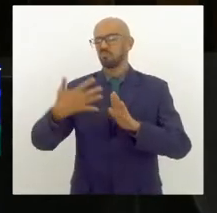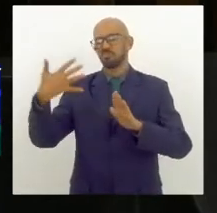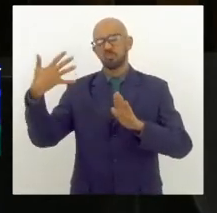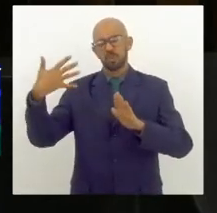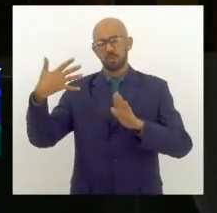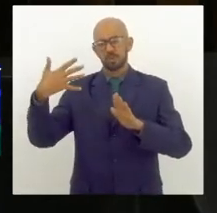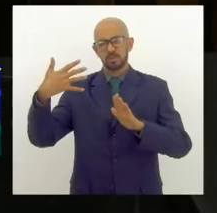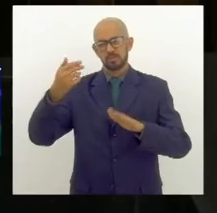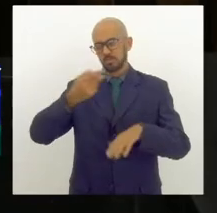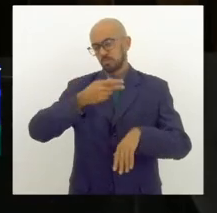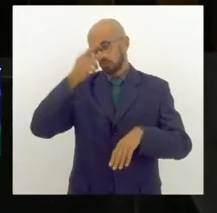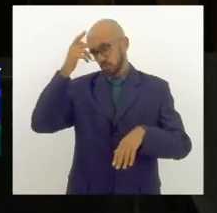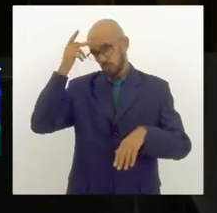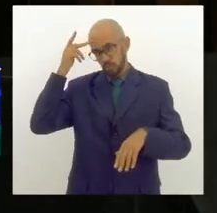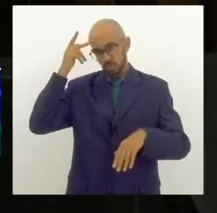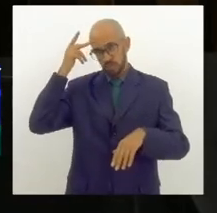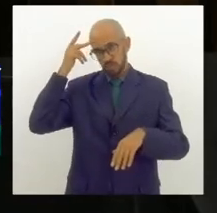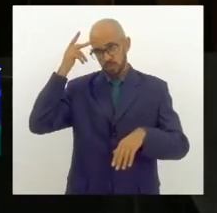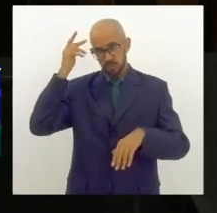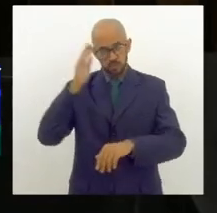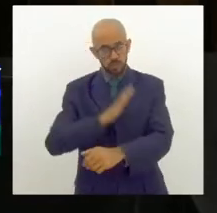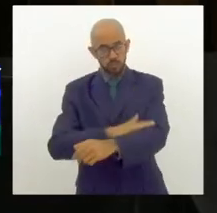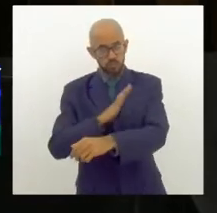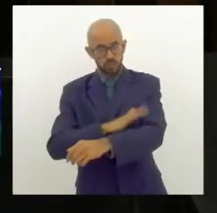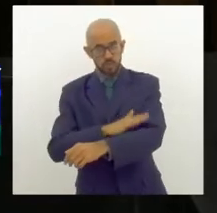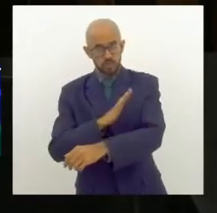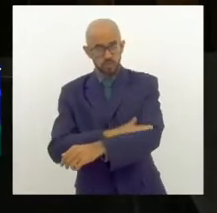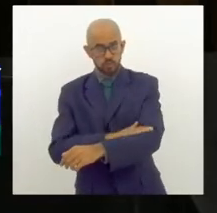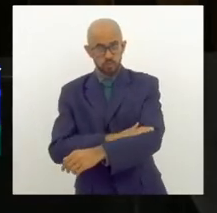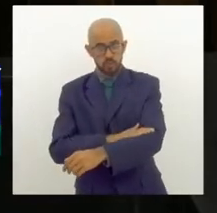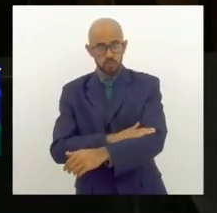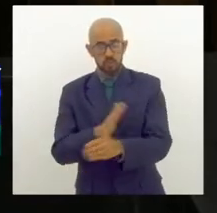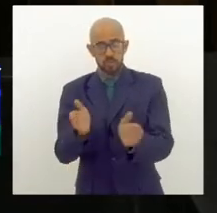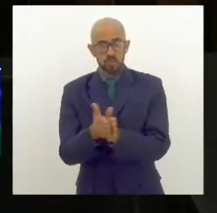pessoas do vício, da miséria?